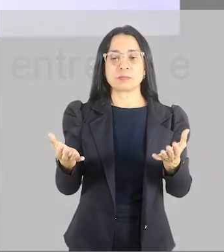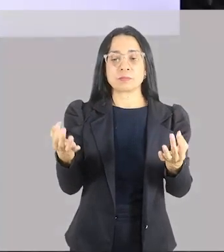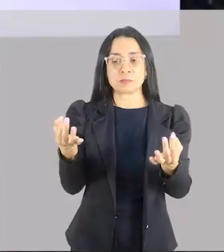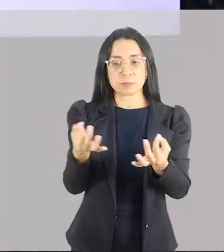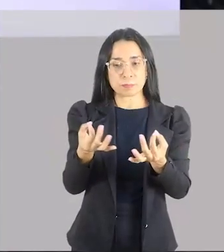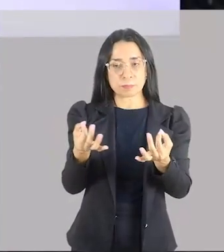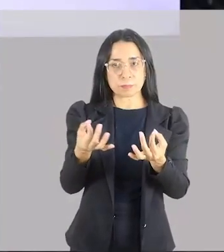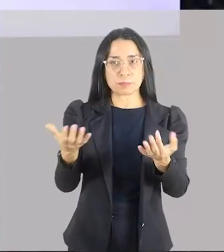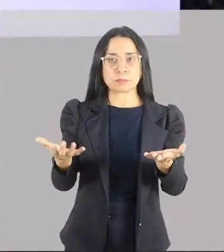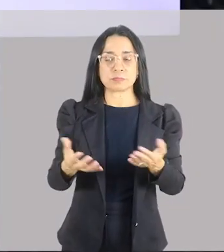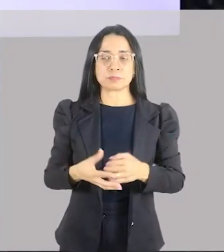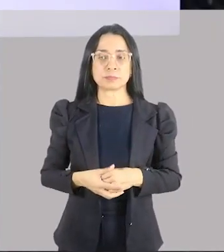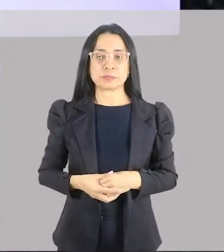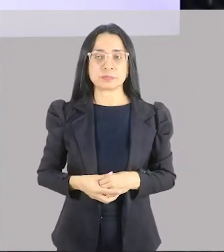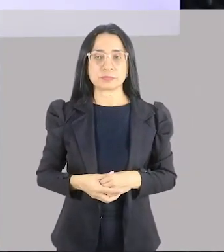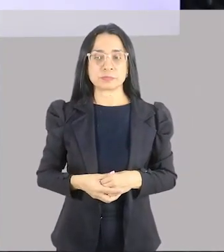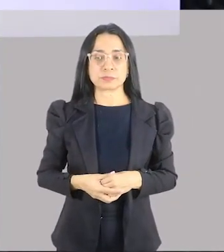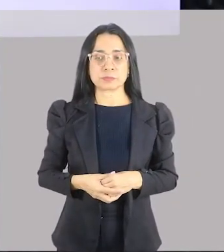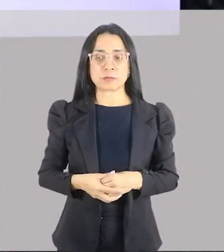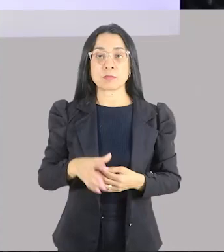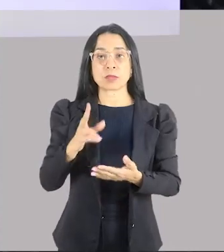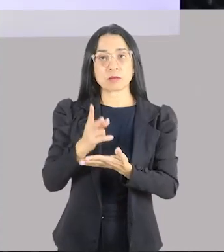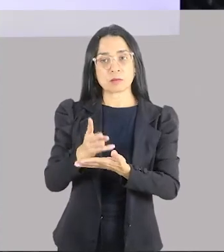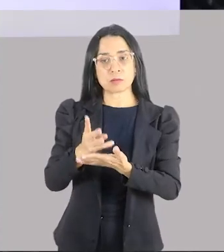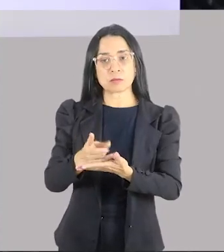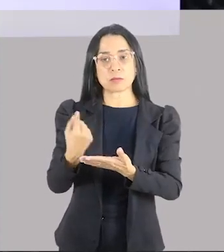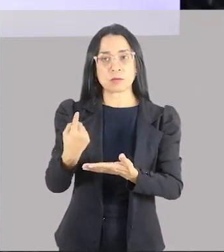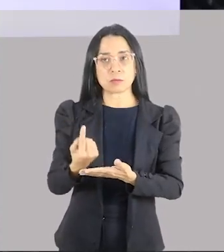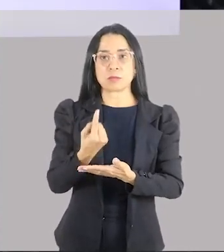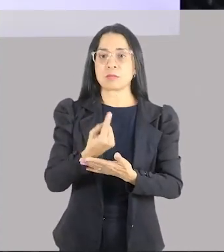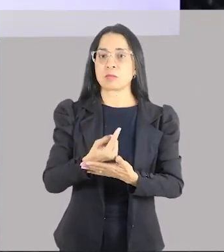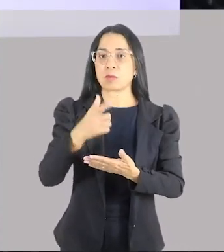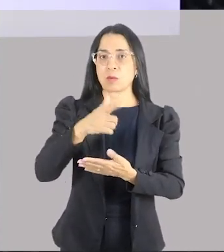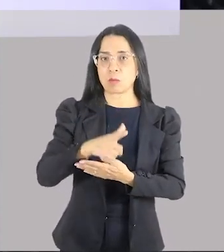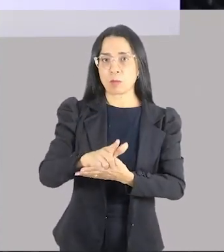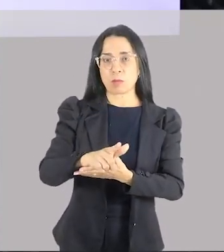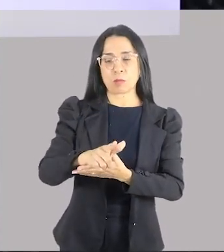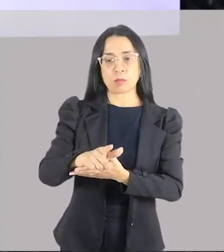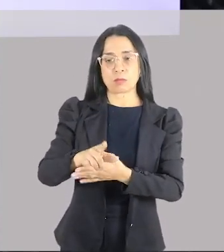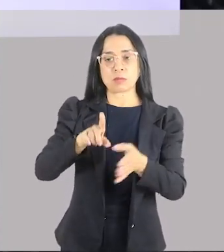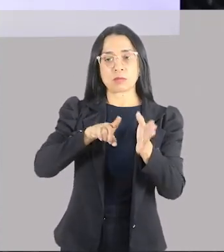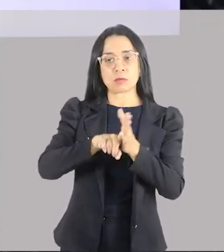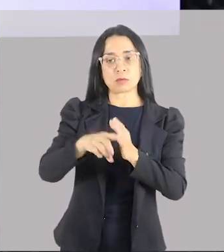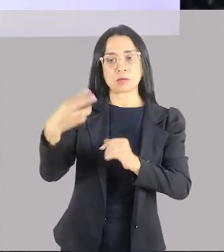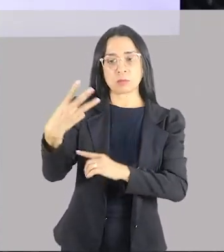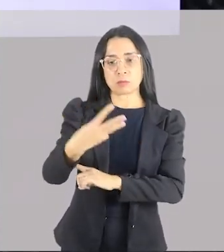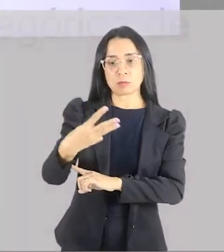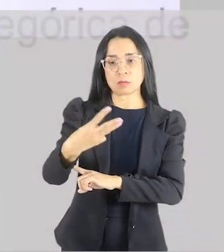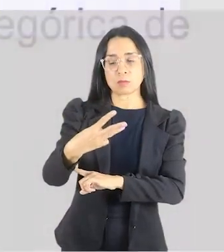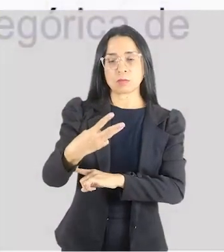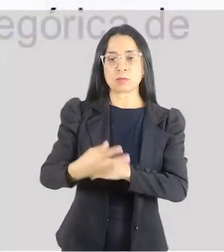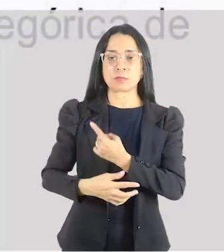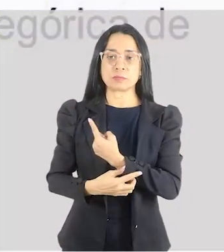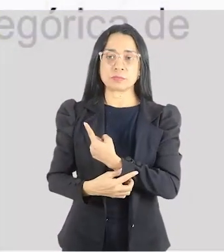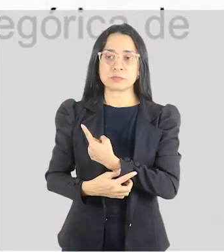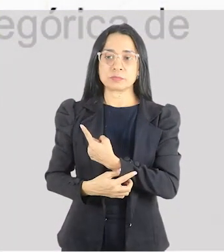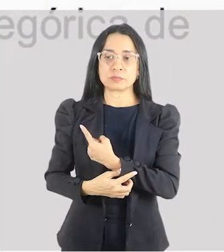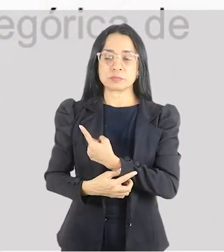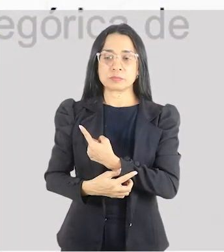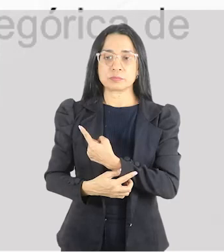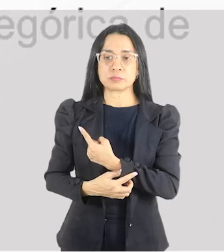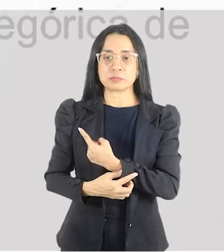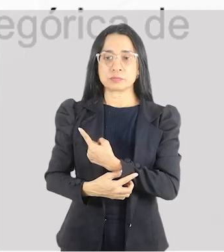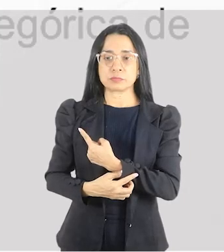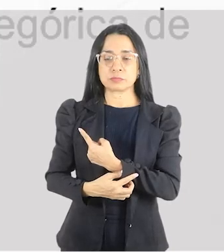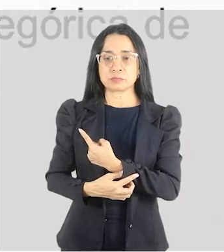Perfeito? Então, sigamos aqui para mais uma questão. Olha a terceira questão. A filosofia como uma